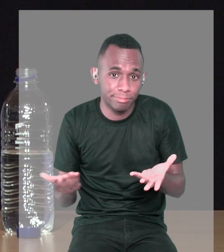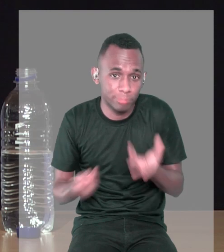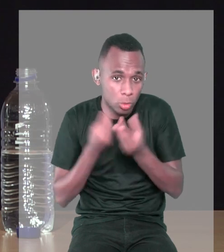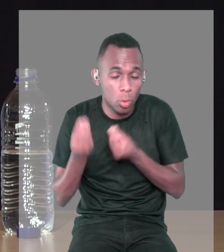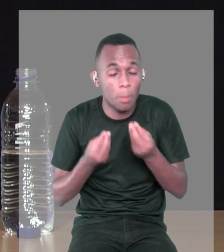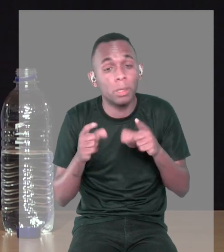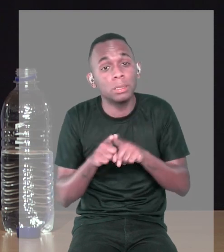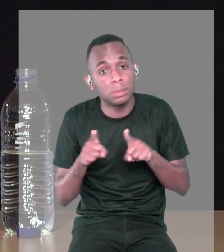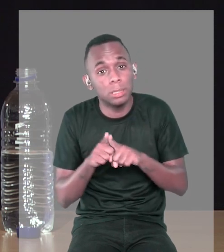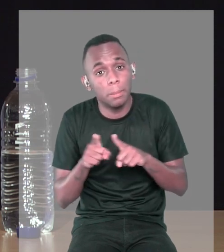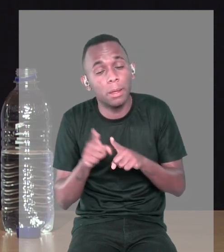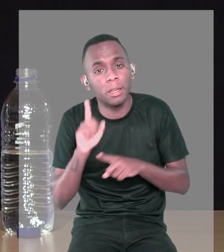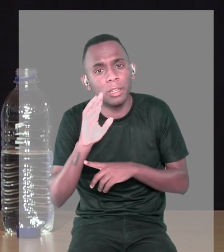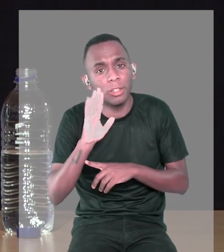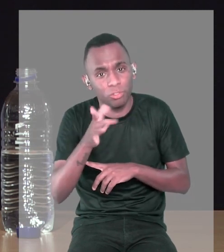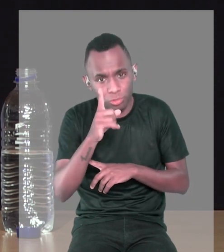modo?